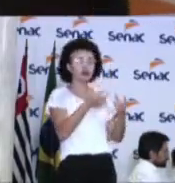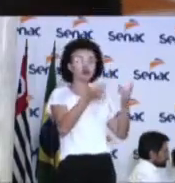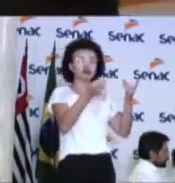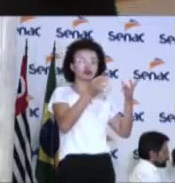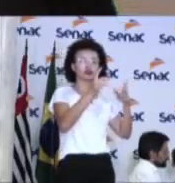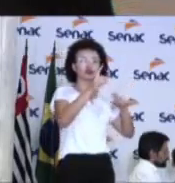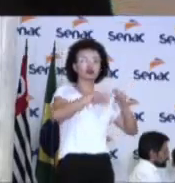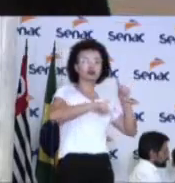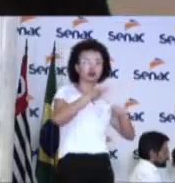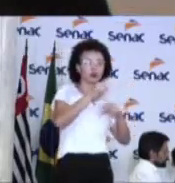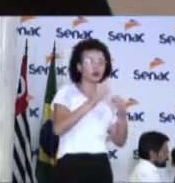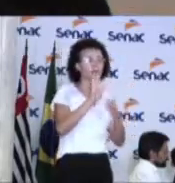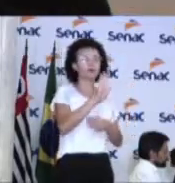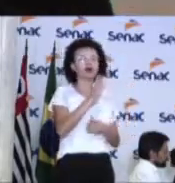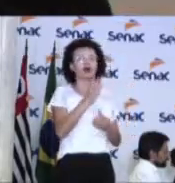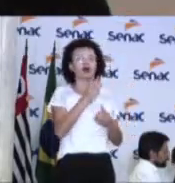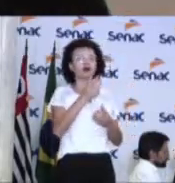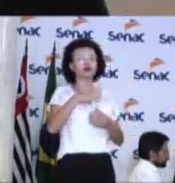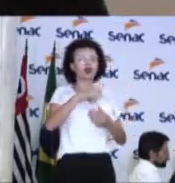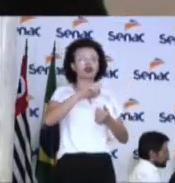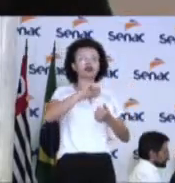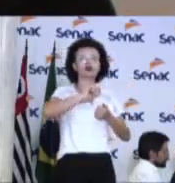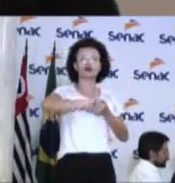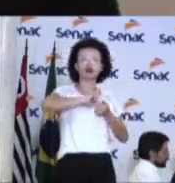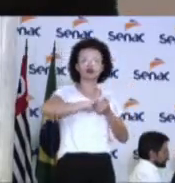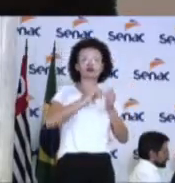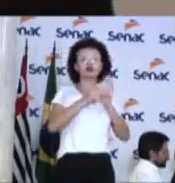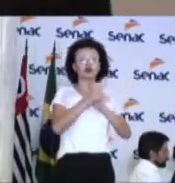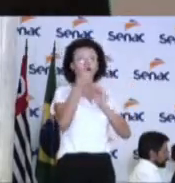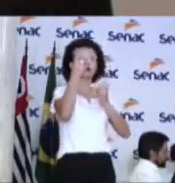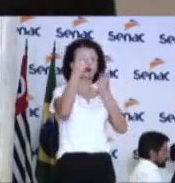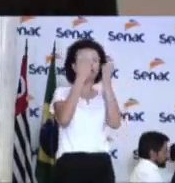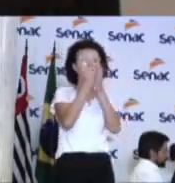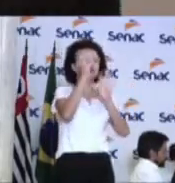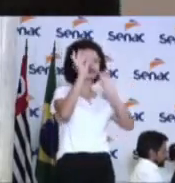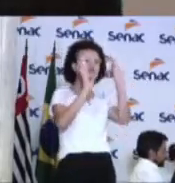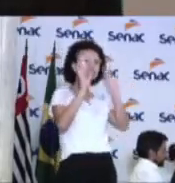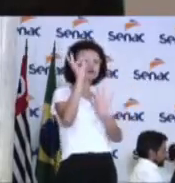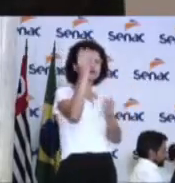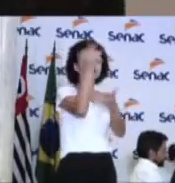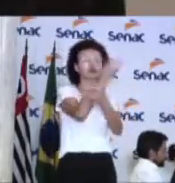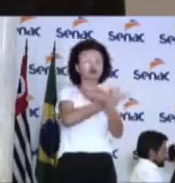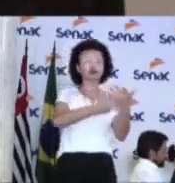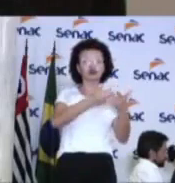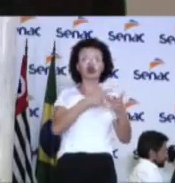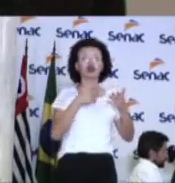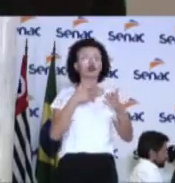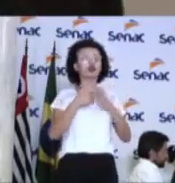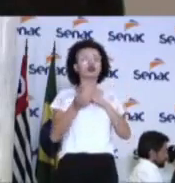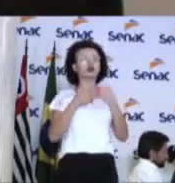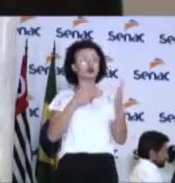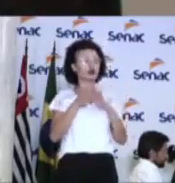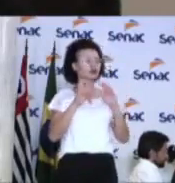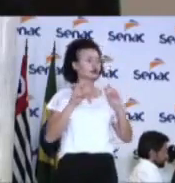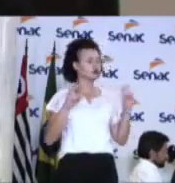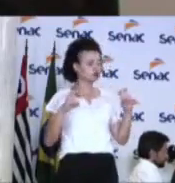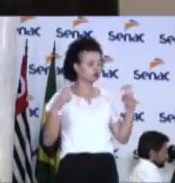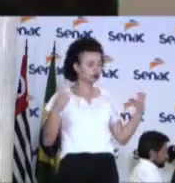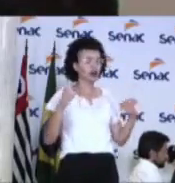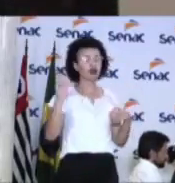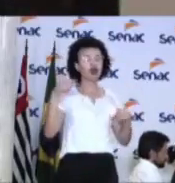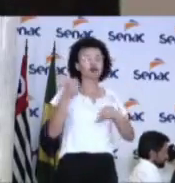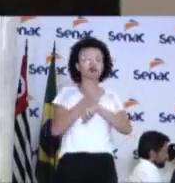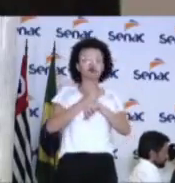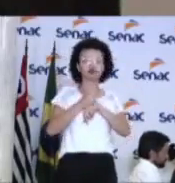muita qualidade narrativa, com muita qualidade criativa, independente dos profissionais que estão aqui serem super sérios,